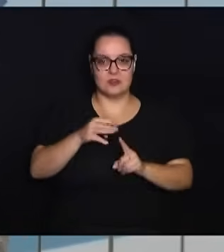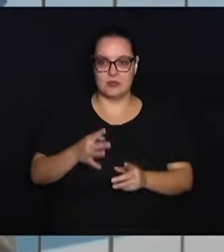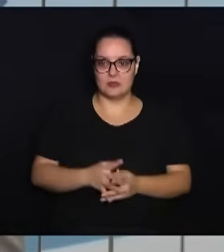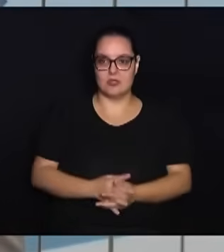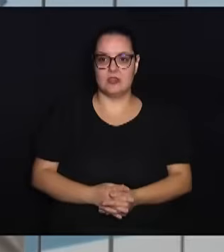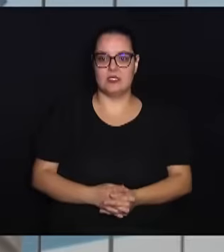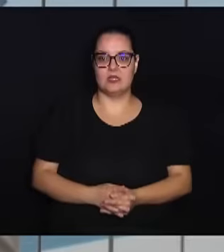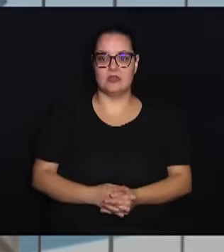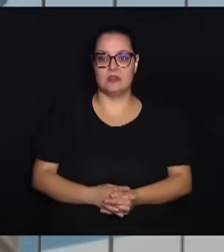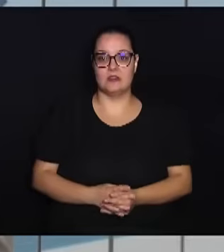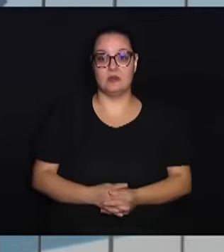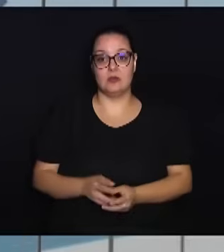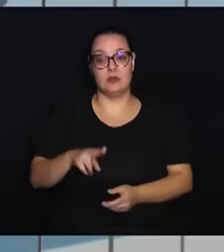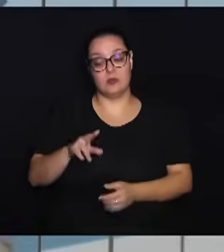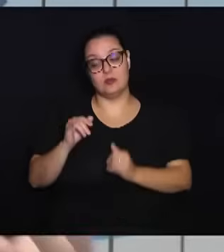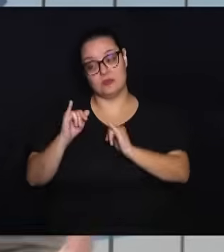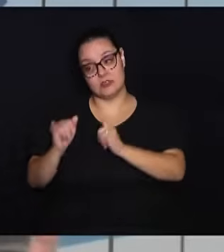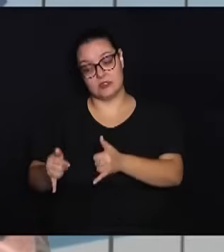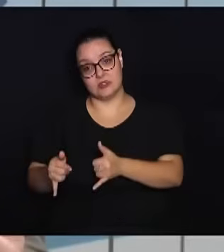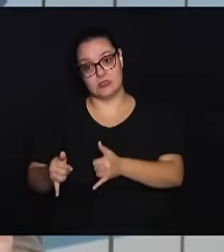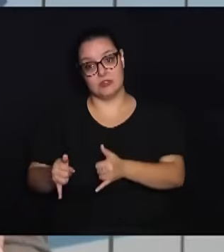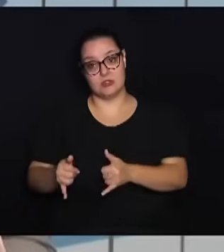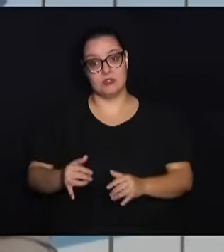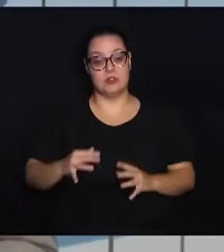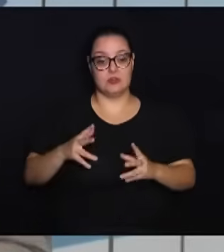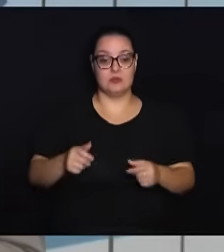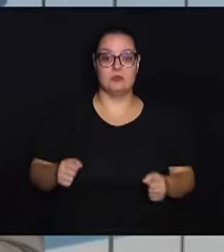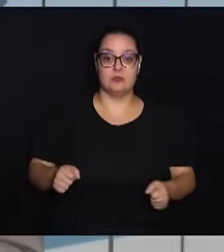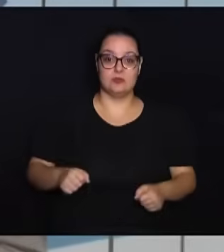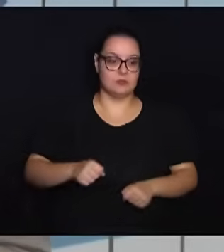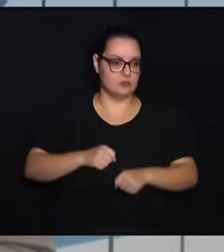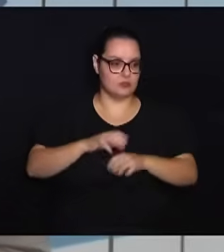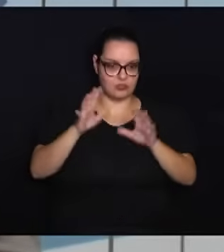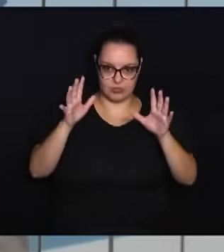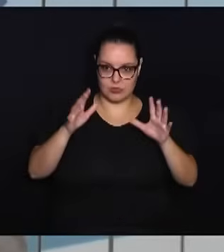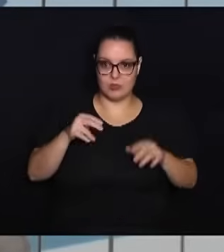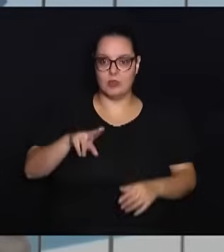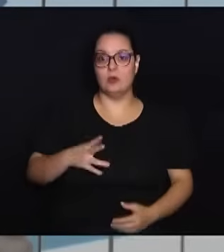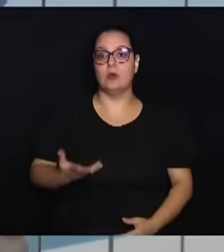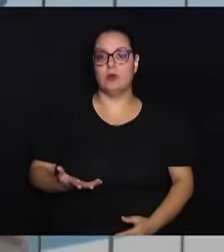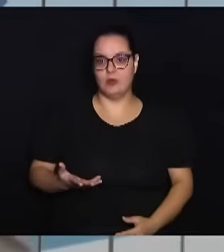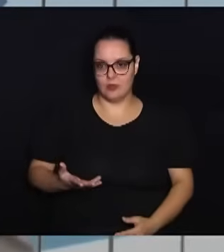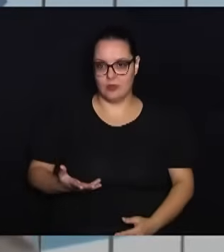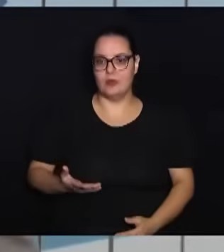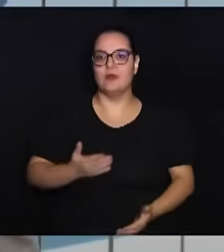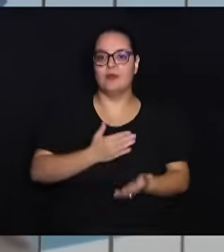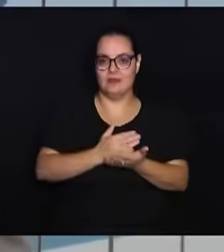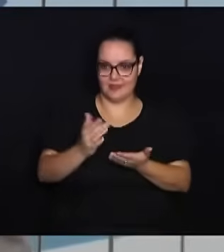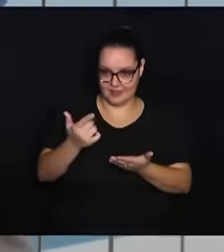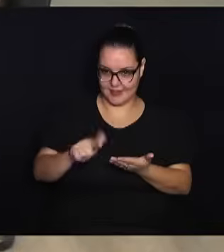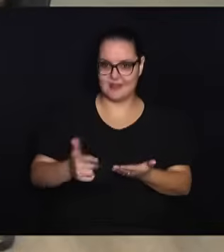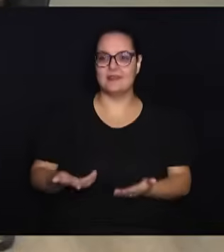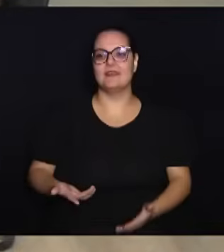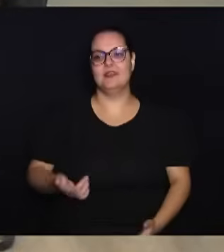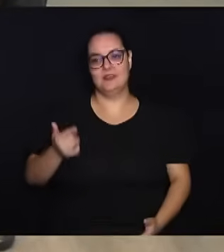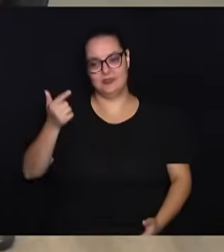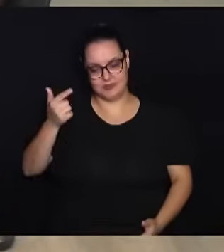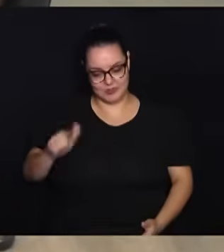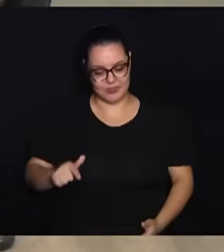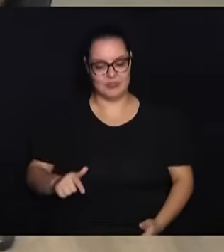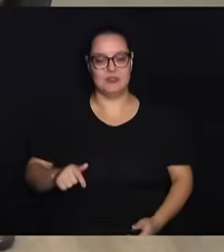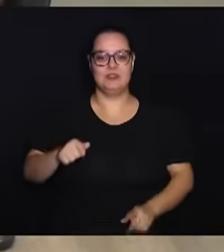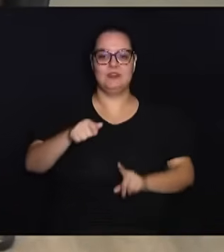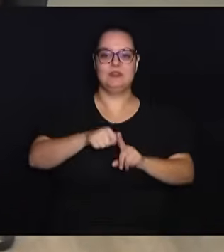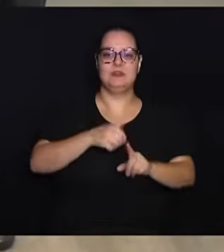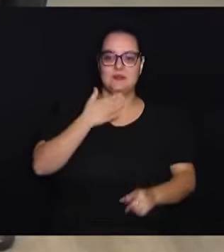ou você desiste, que dá vontade de você jogar tudo pro alto, ou você vai recomeçar. Vamos continuar, esse mês vai